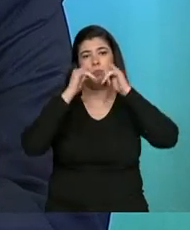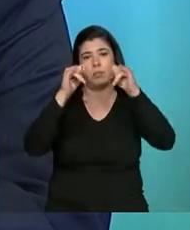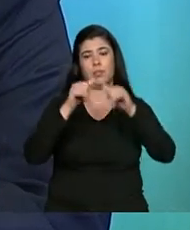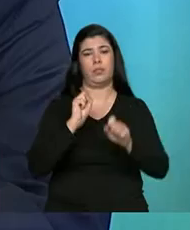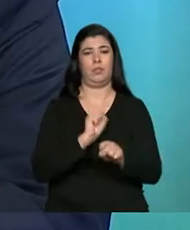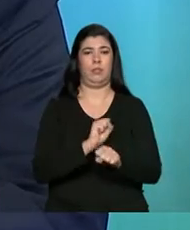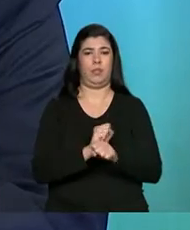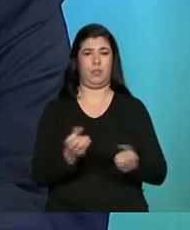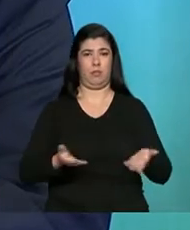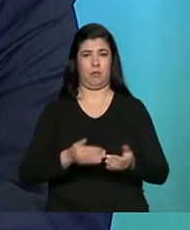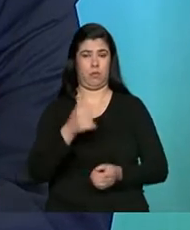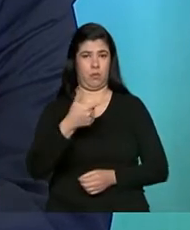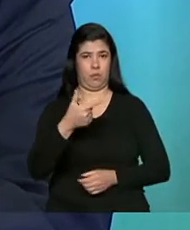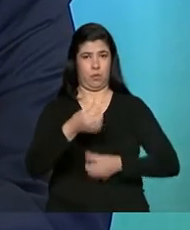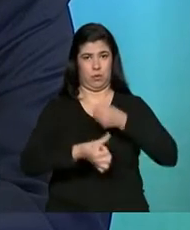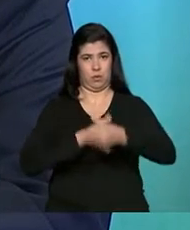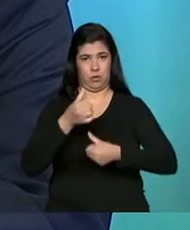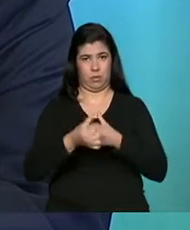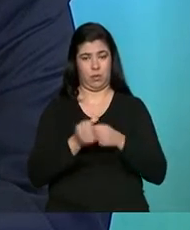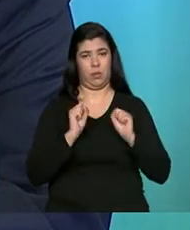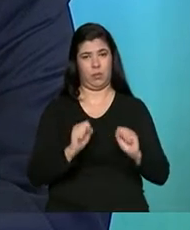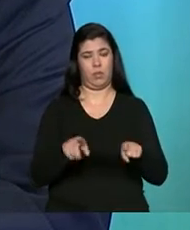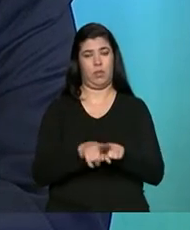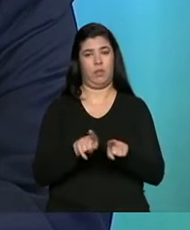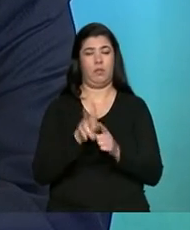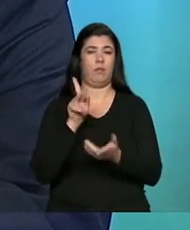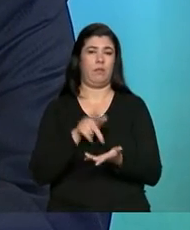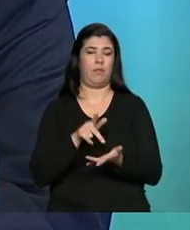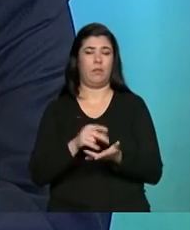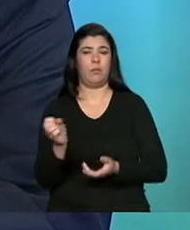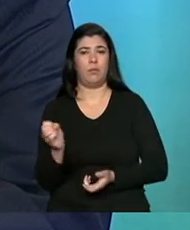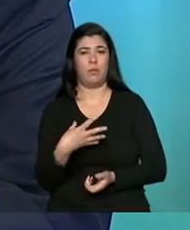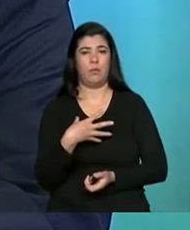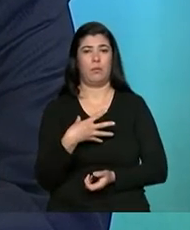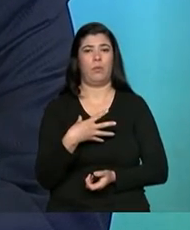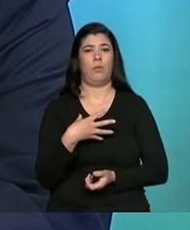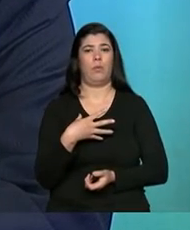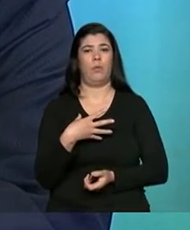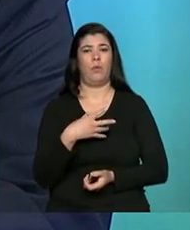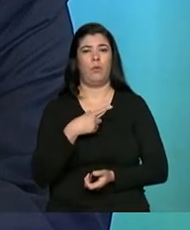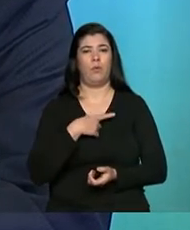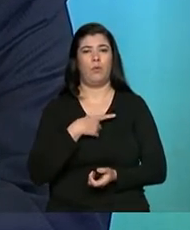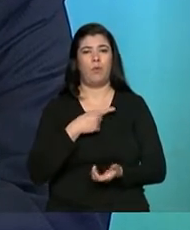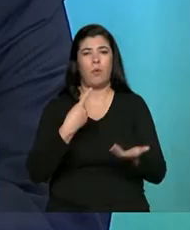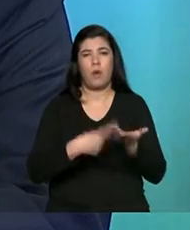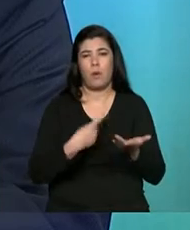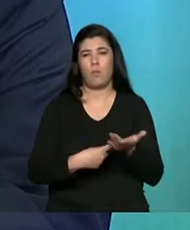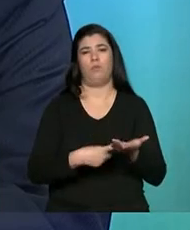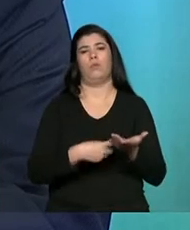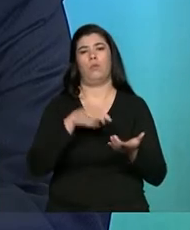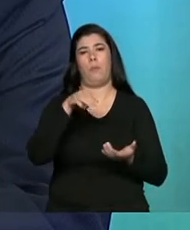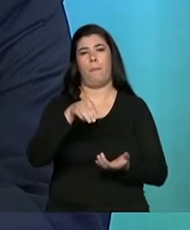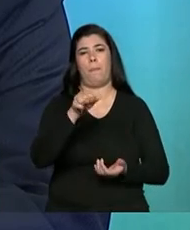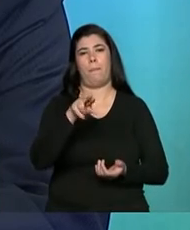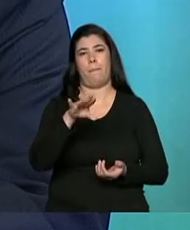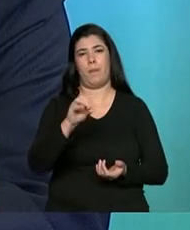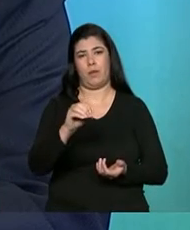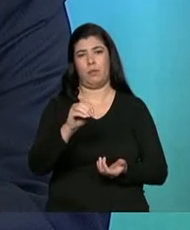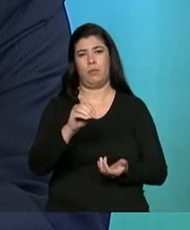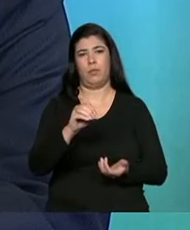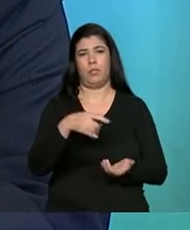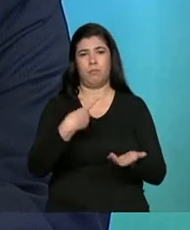neste segundo semestre o de ter um novo marco constitucional para que nós possamos